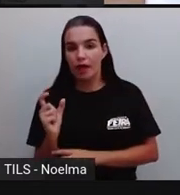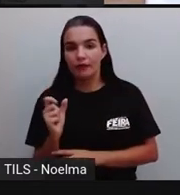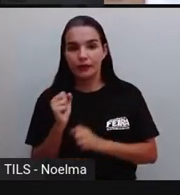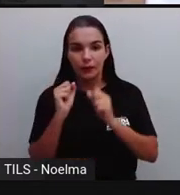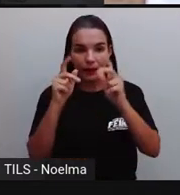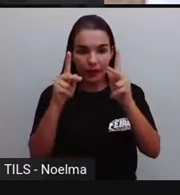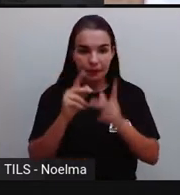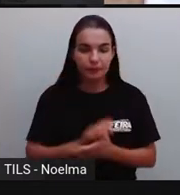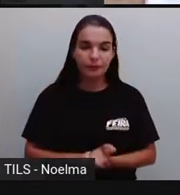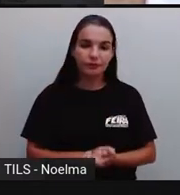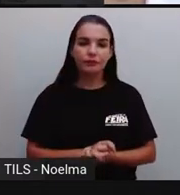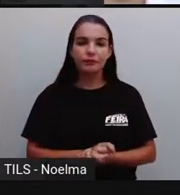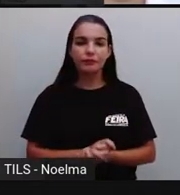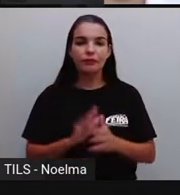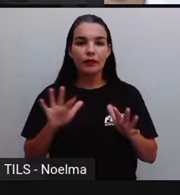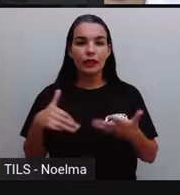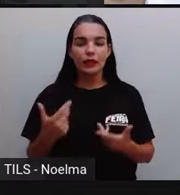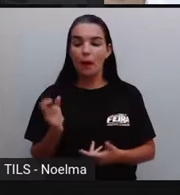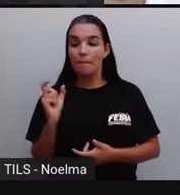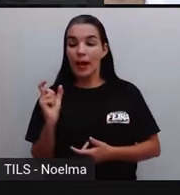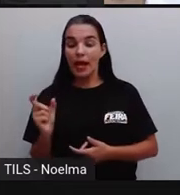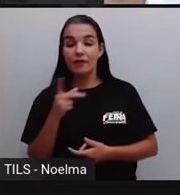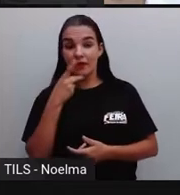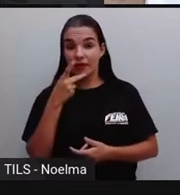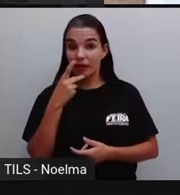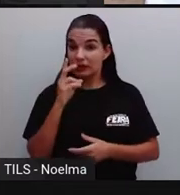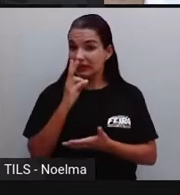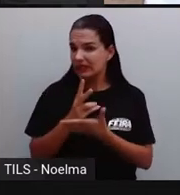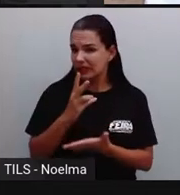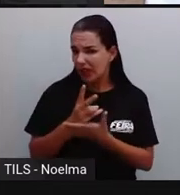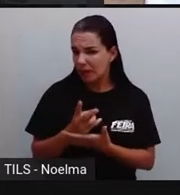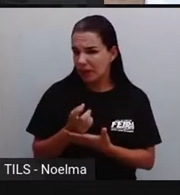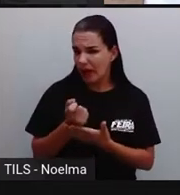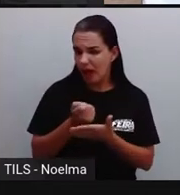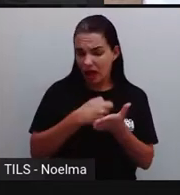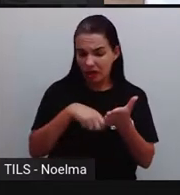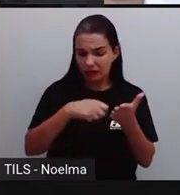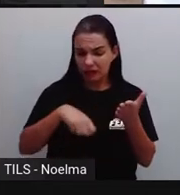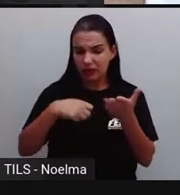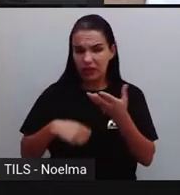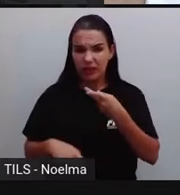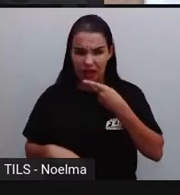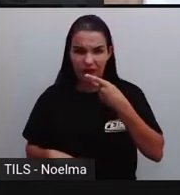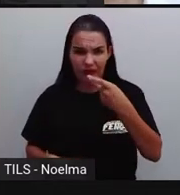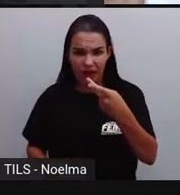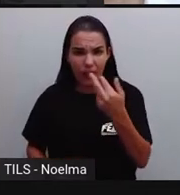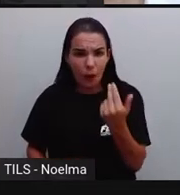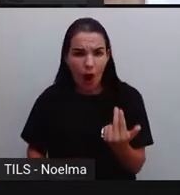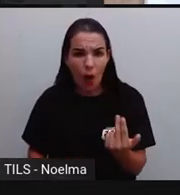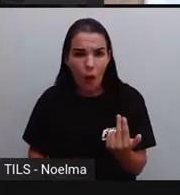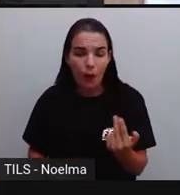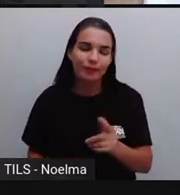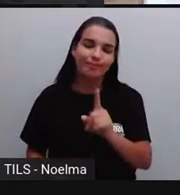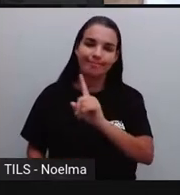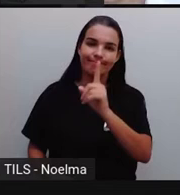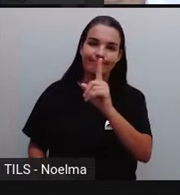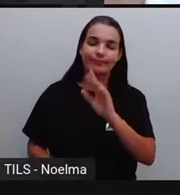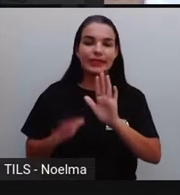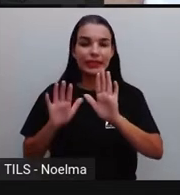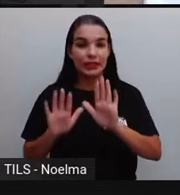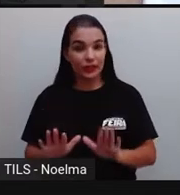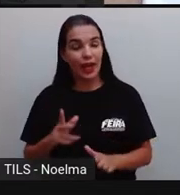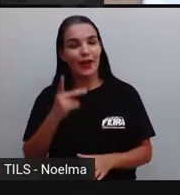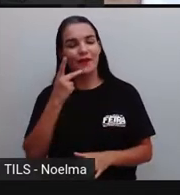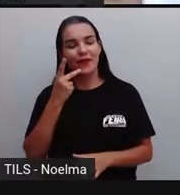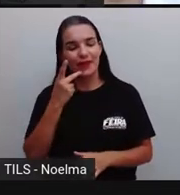Então, as palavras que falamos nem sempre são escritas como pronunciamos. Bom, nós já vimos isso,